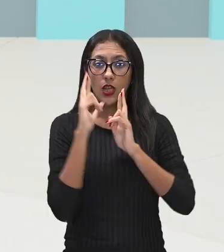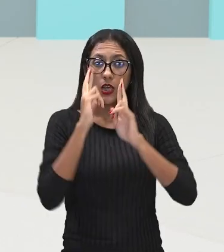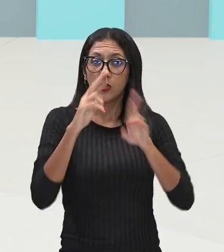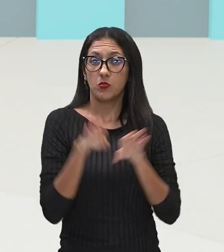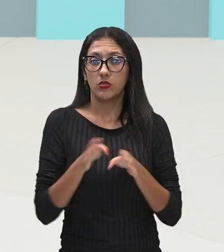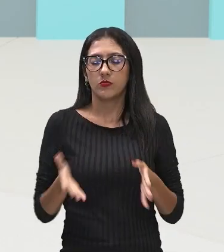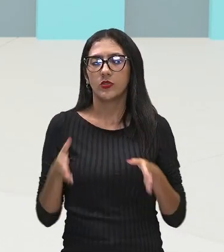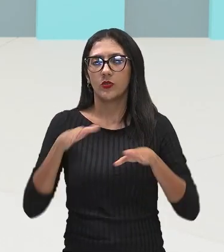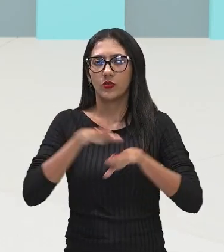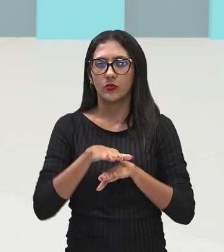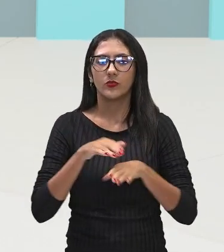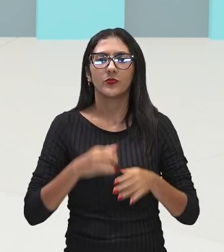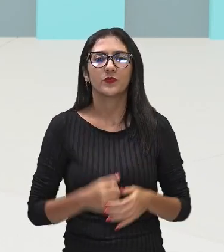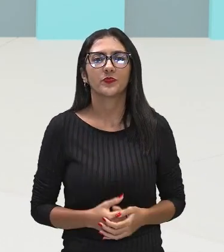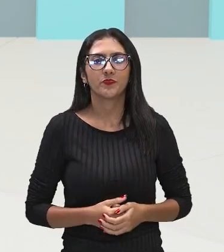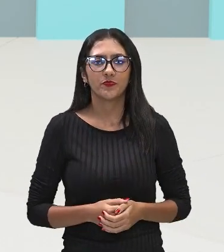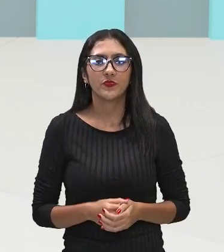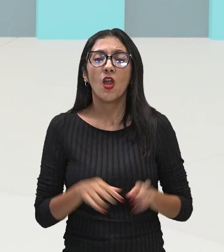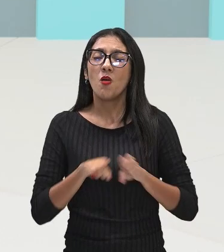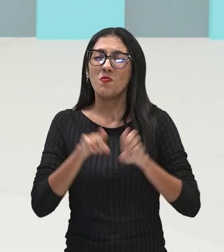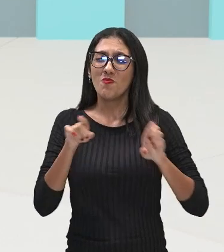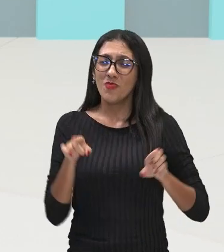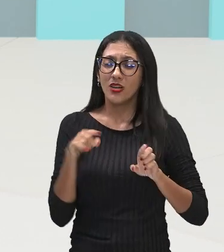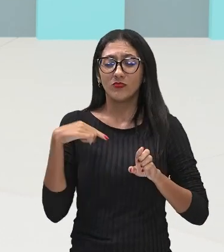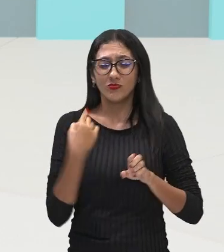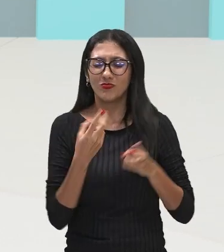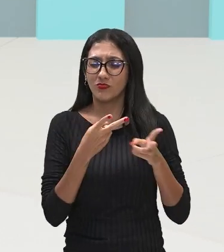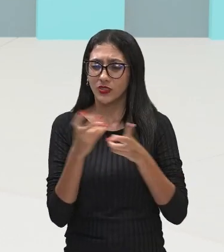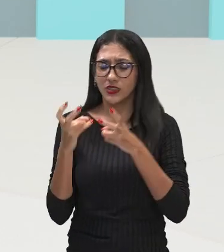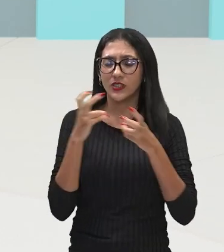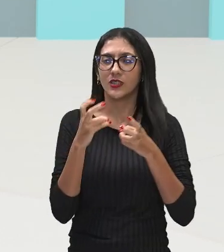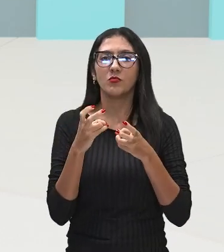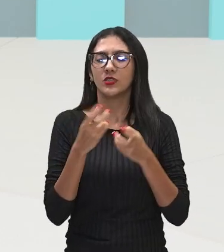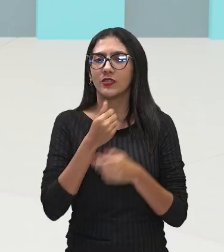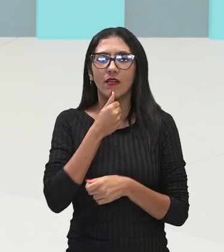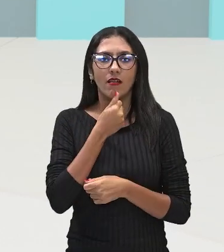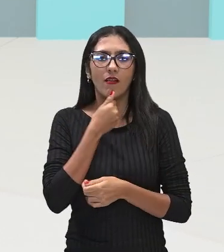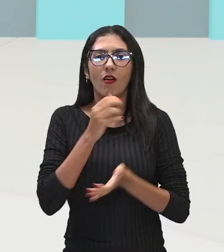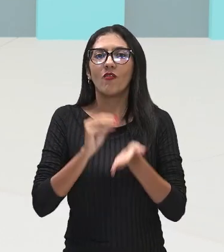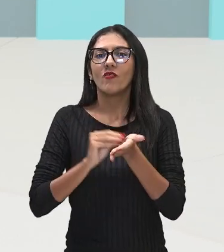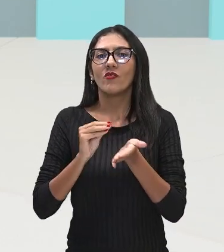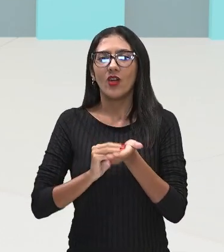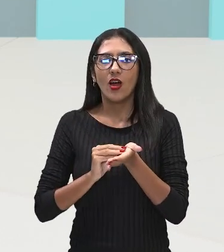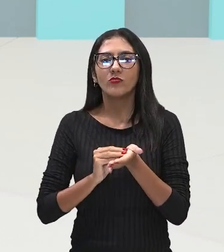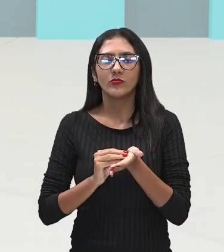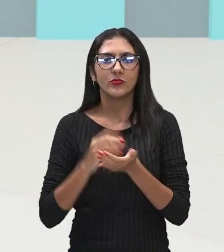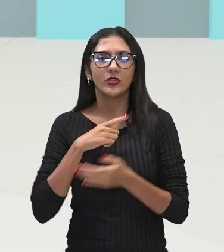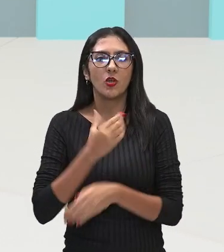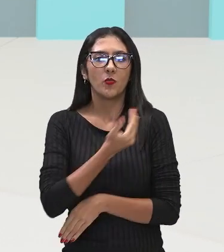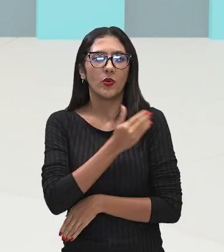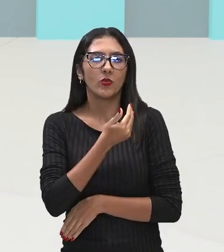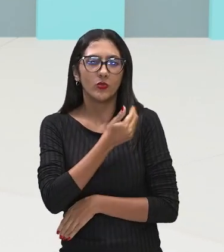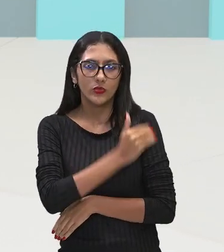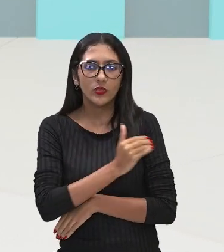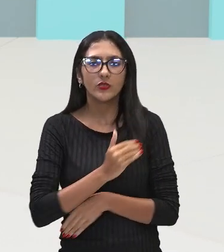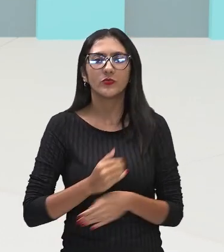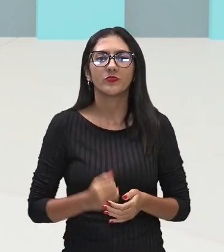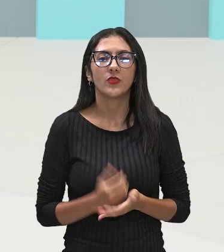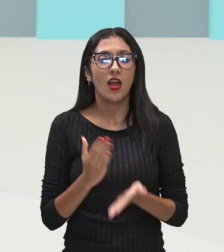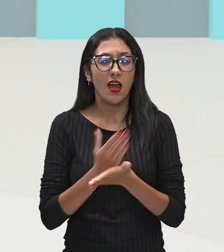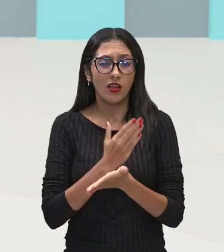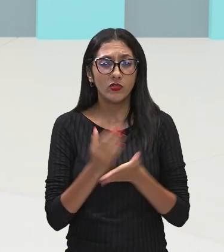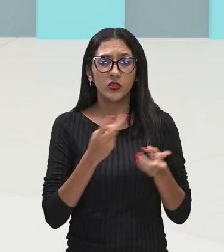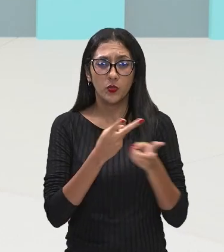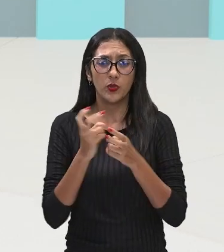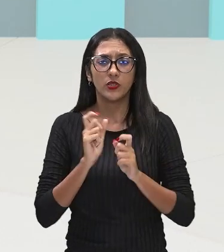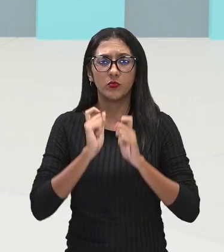inclusiva. Entretanto, observa-se o desrespeito a essa garantia devido ao preconceito, muitas vezes manifestado